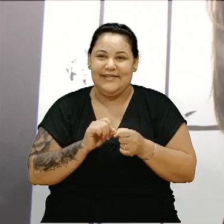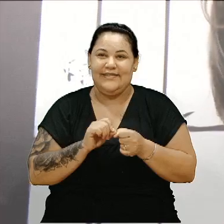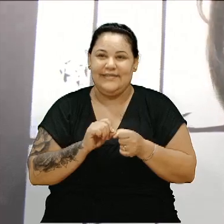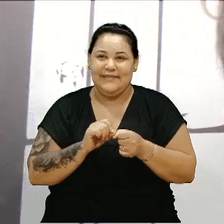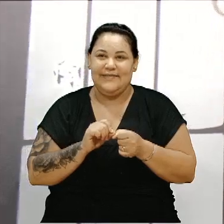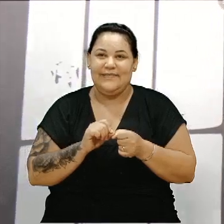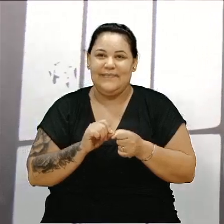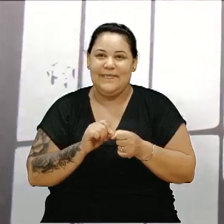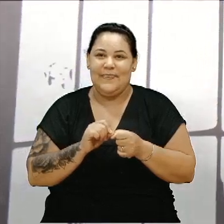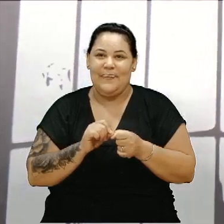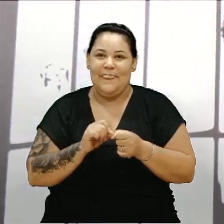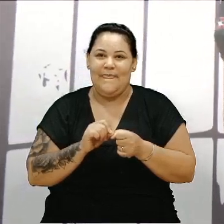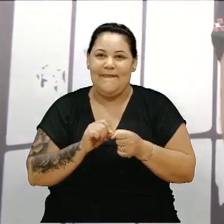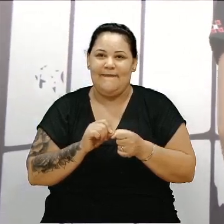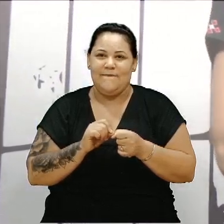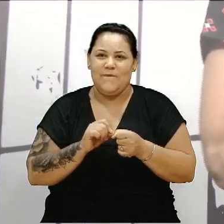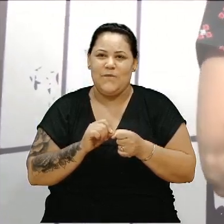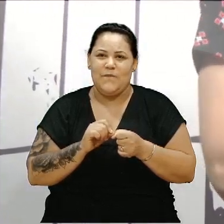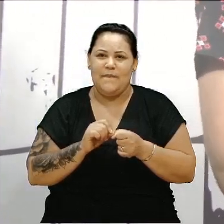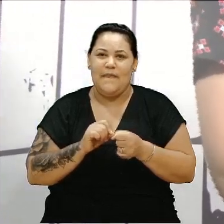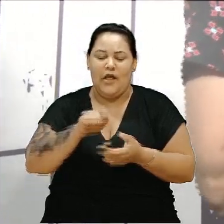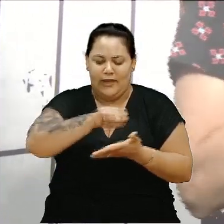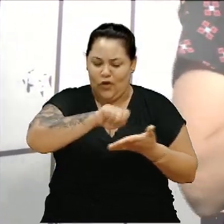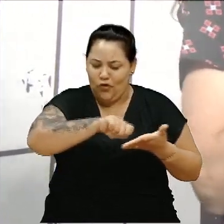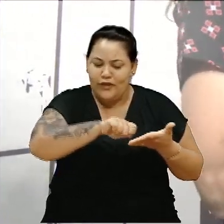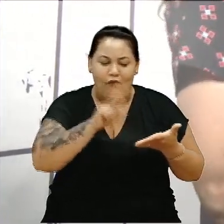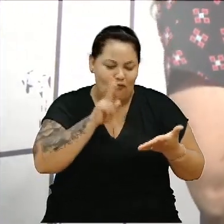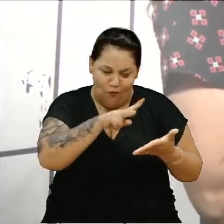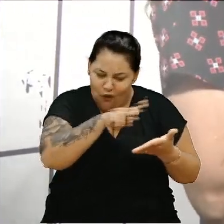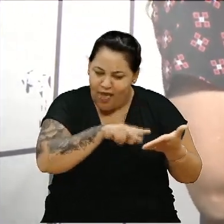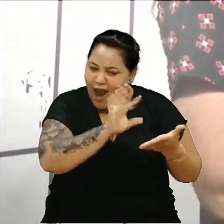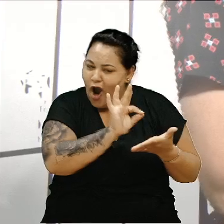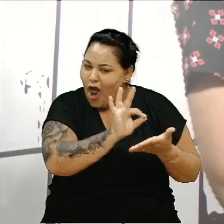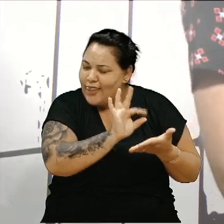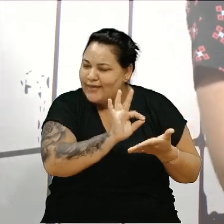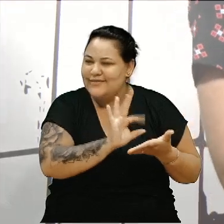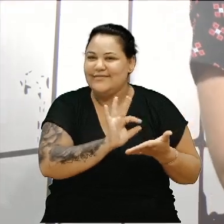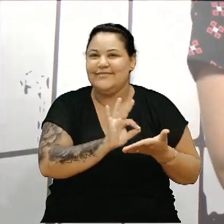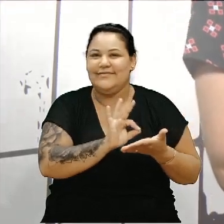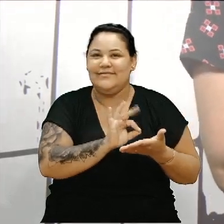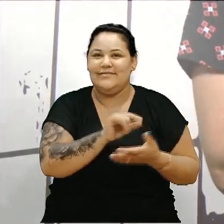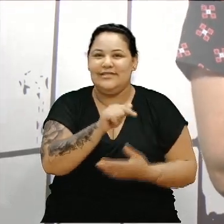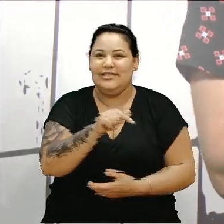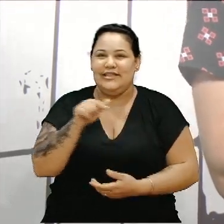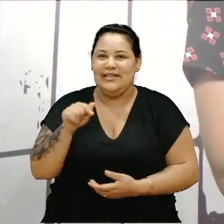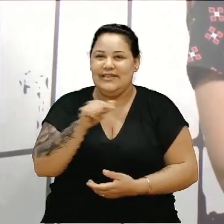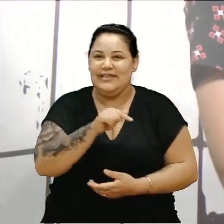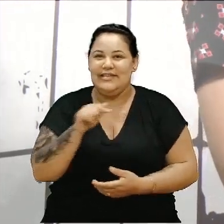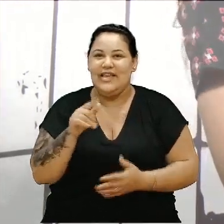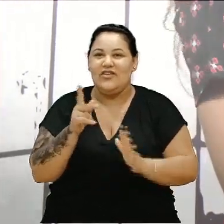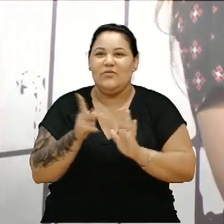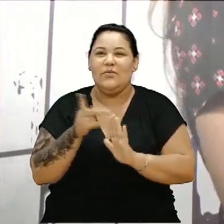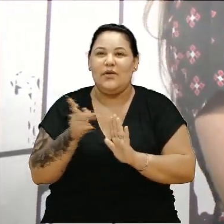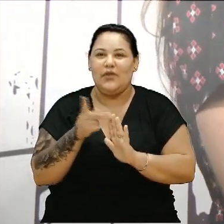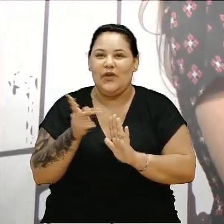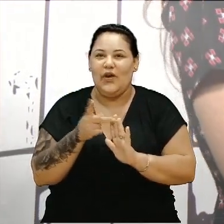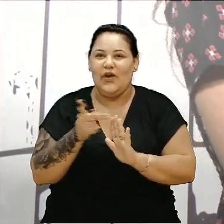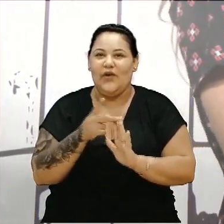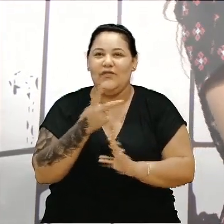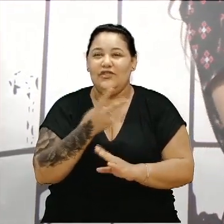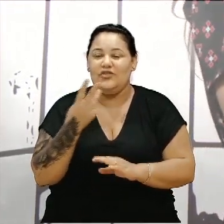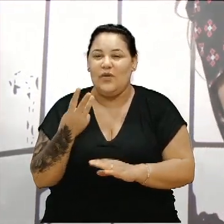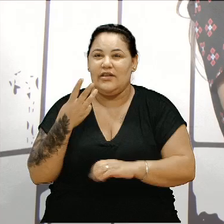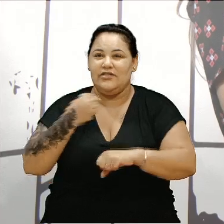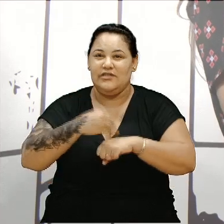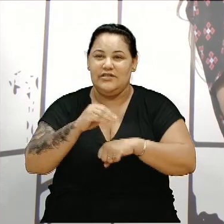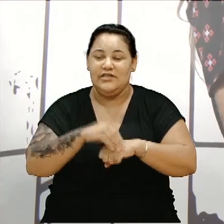senhora foi... Olha, eu até anotei aqui, vou pegar a minha colinha aqui, ó, 77 protocolos, 24 indicações. A